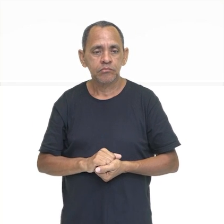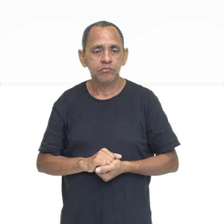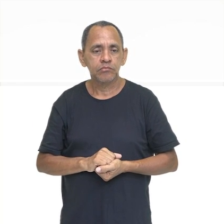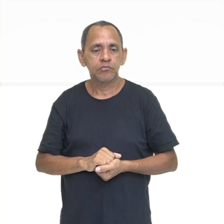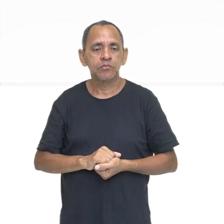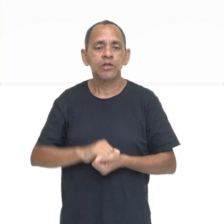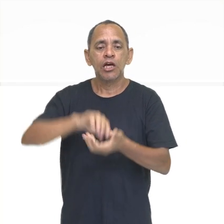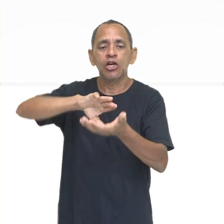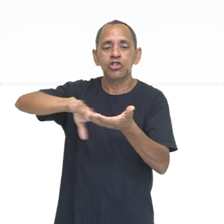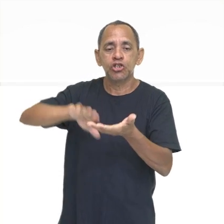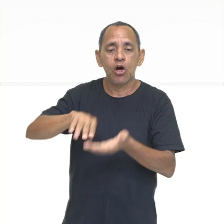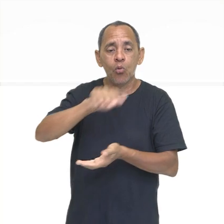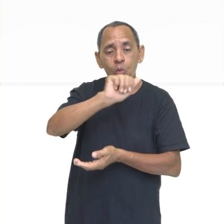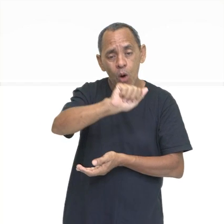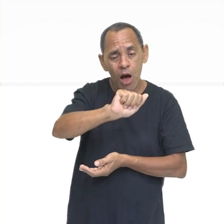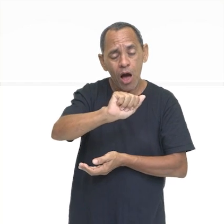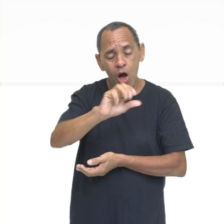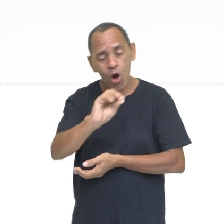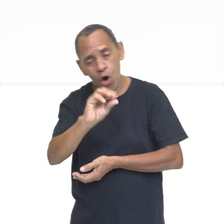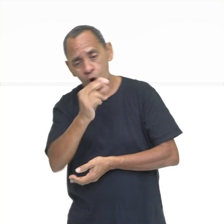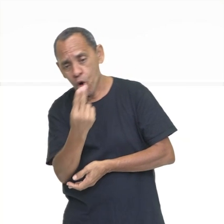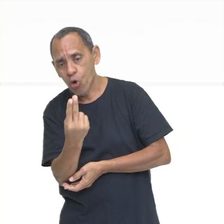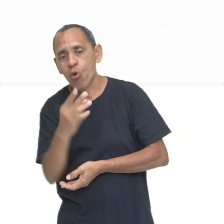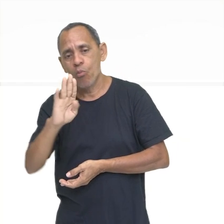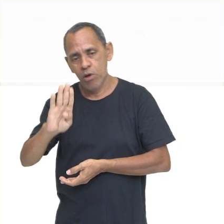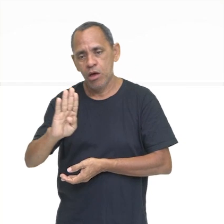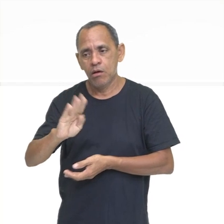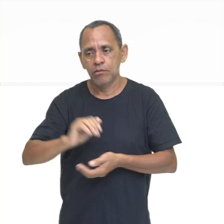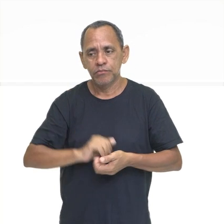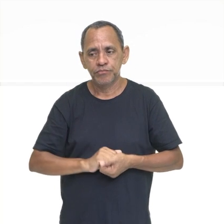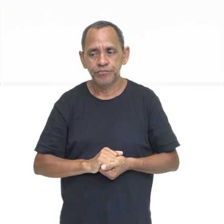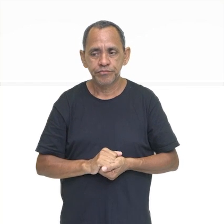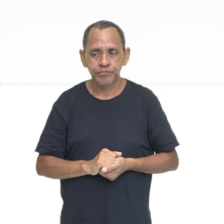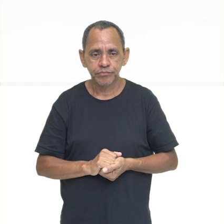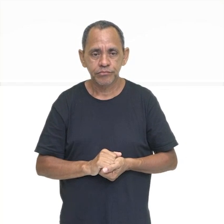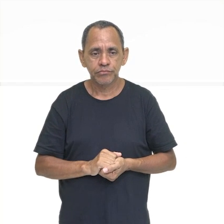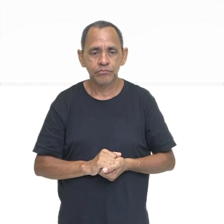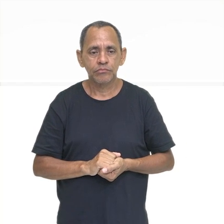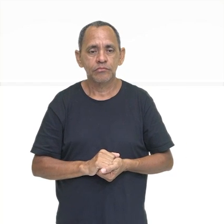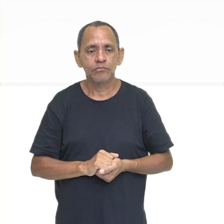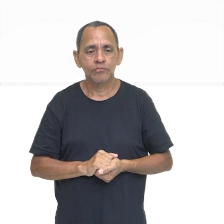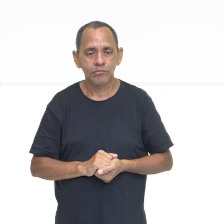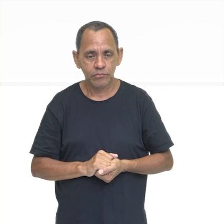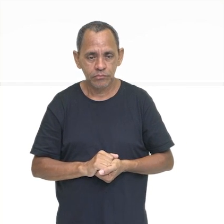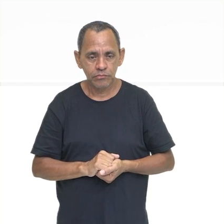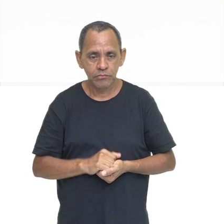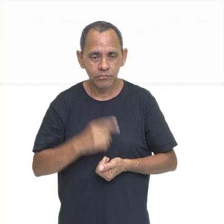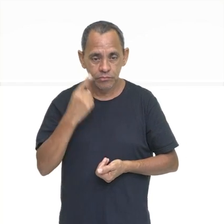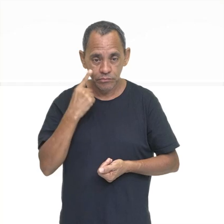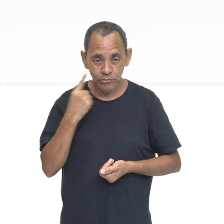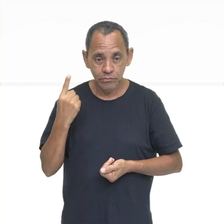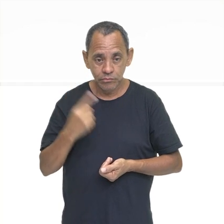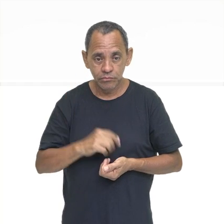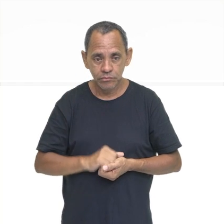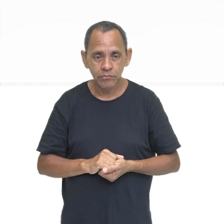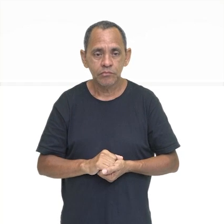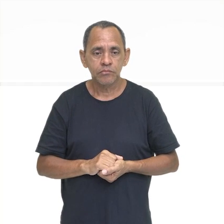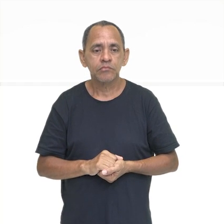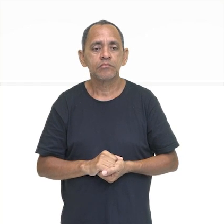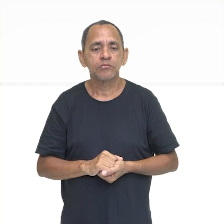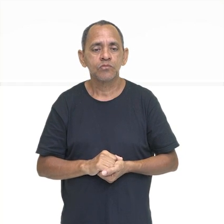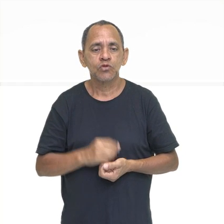o b vamos anular aqui o b por exemplo eu vou multiplicar a